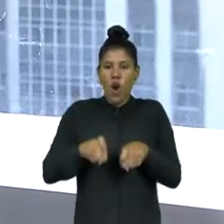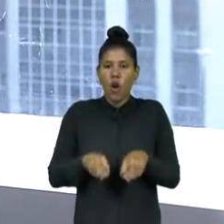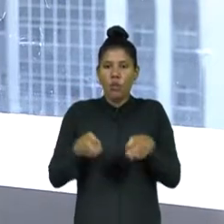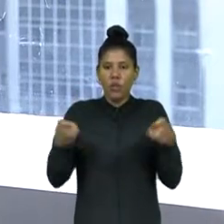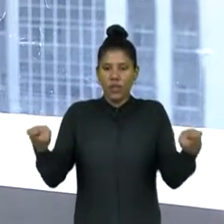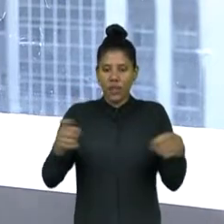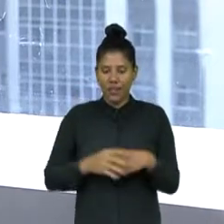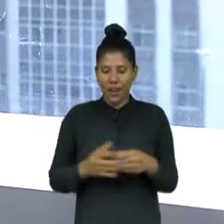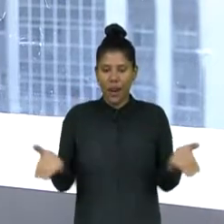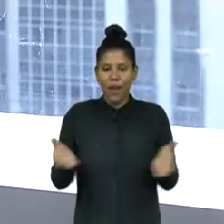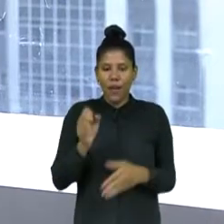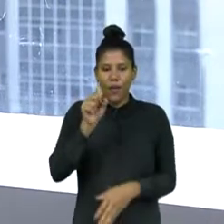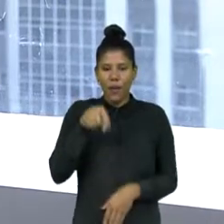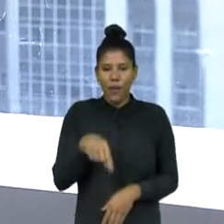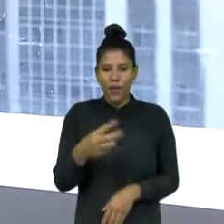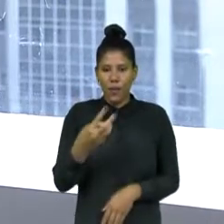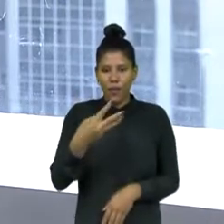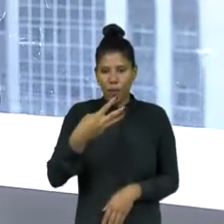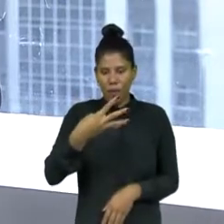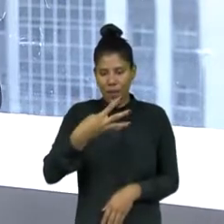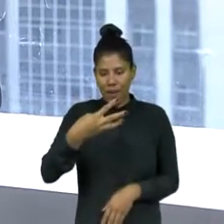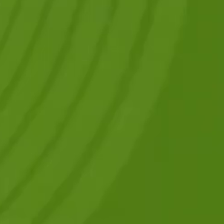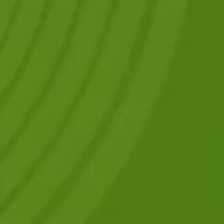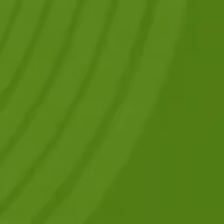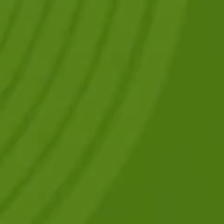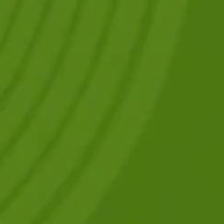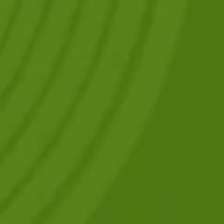8 horas 43 minutos. A gente volta já.